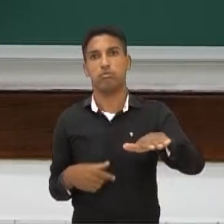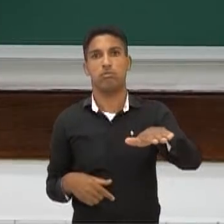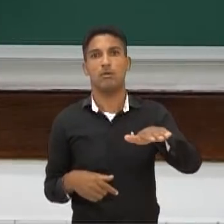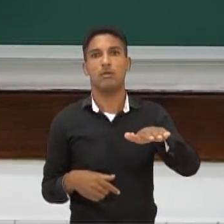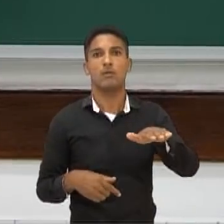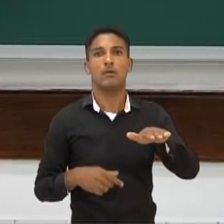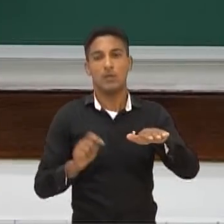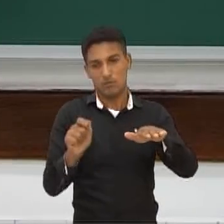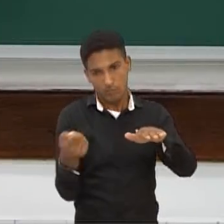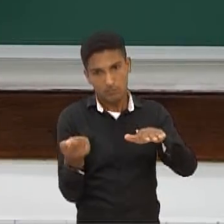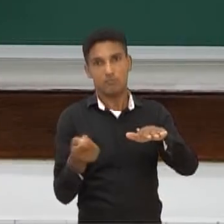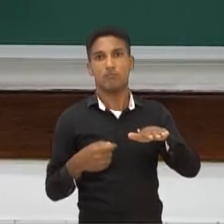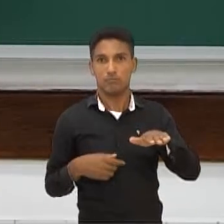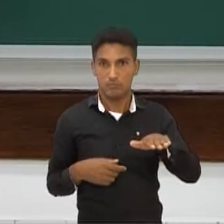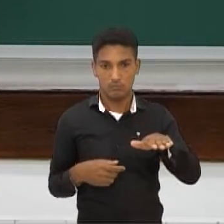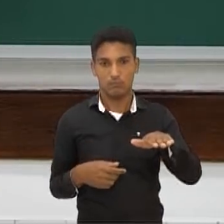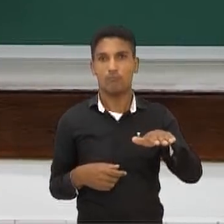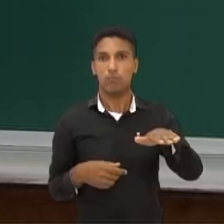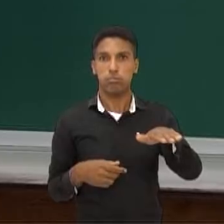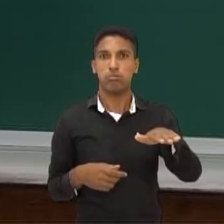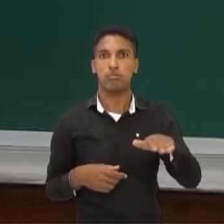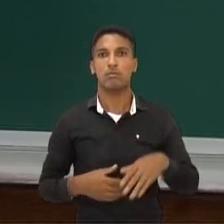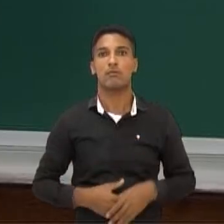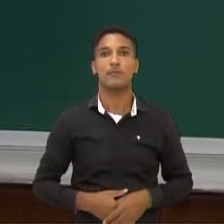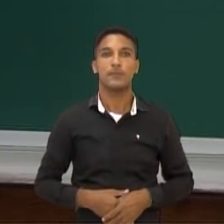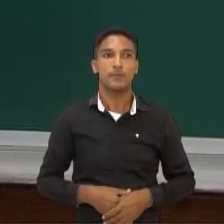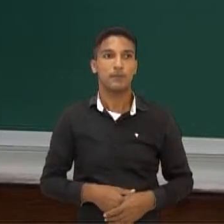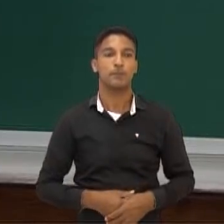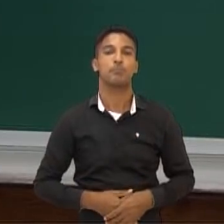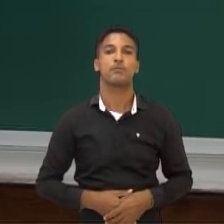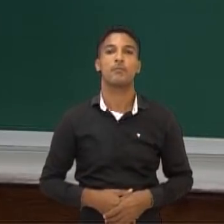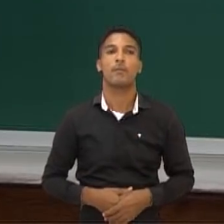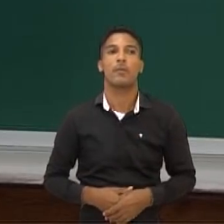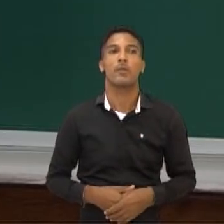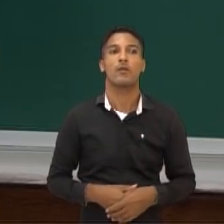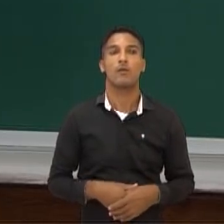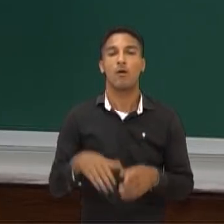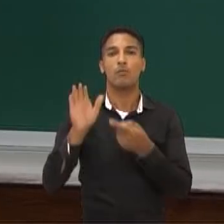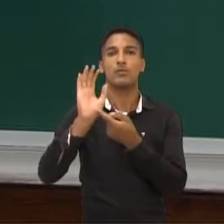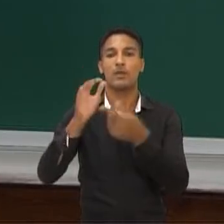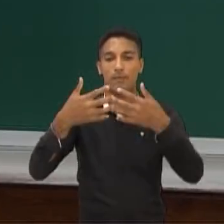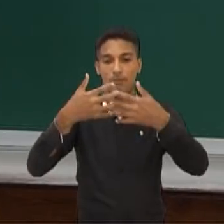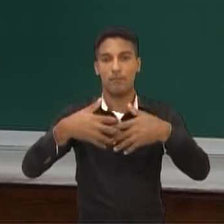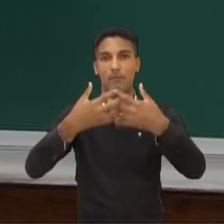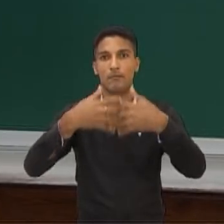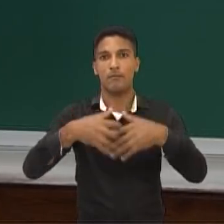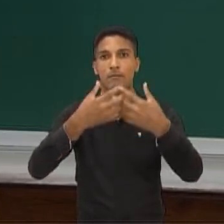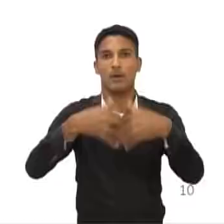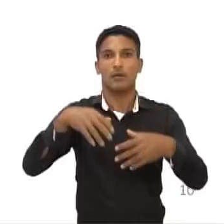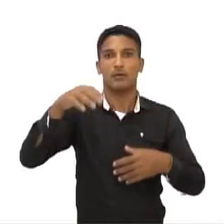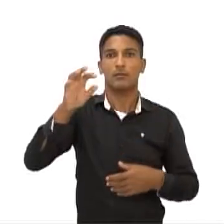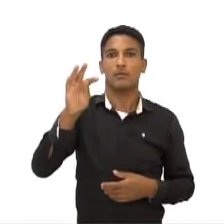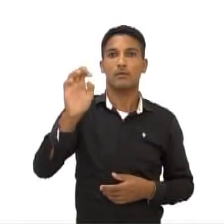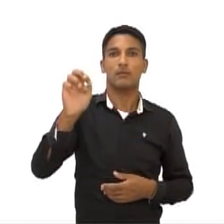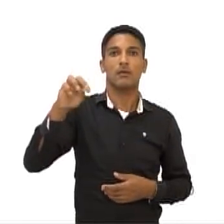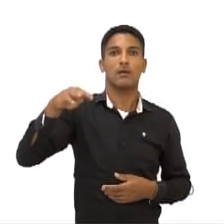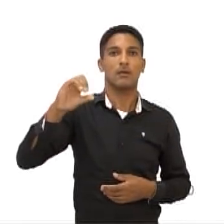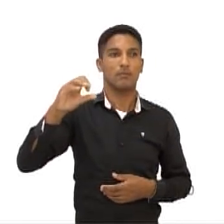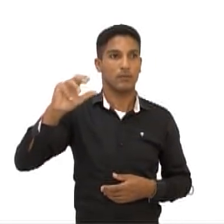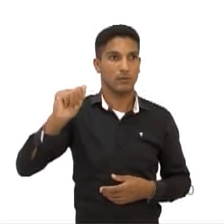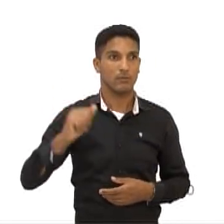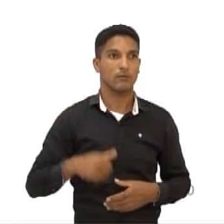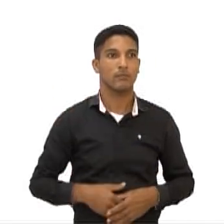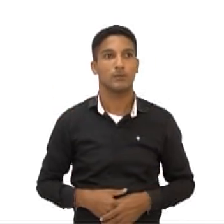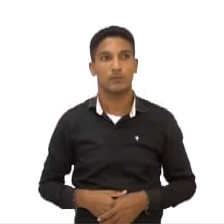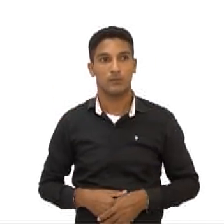com a segunda lei da termodinâmica. Mas eu vou te mostrar aqui, ó, olha só a máquina térmica. O funcionamento básico da máquina térmica é assim, né?